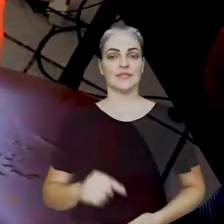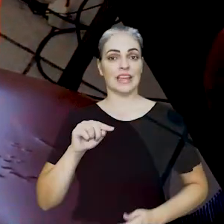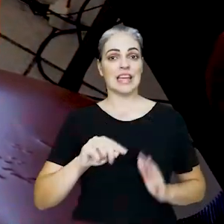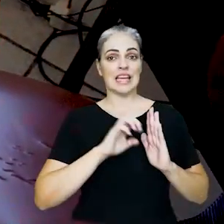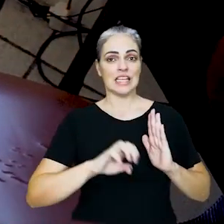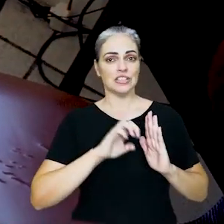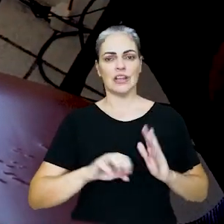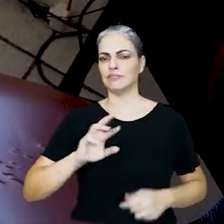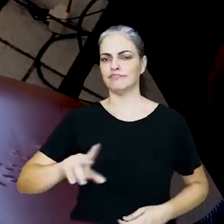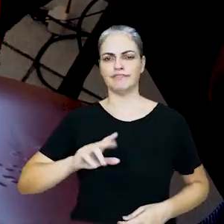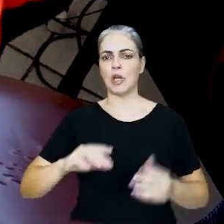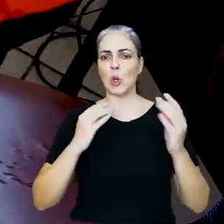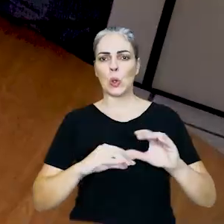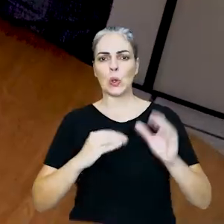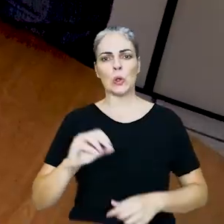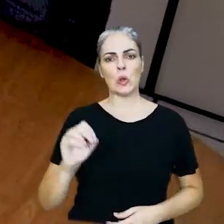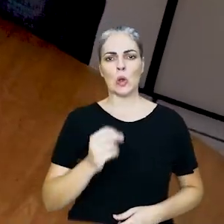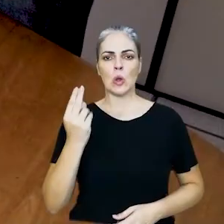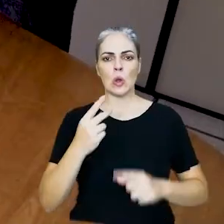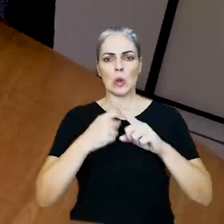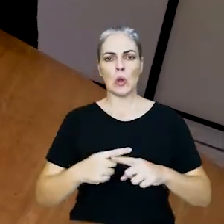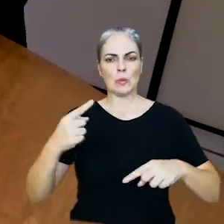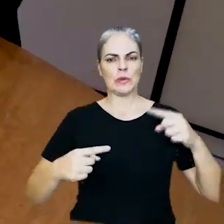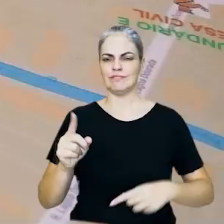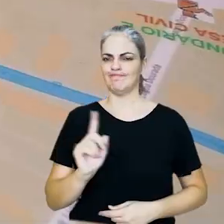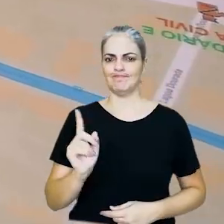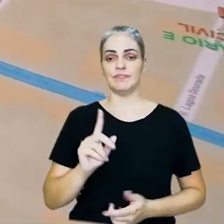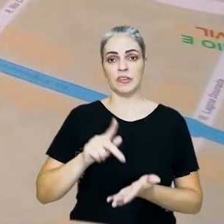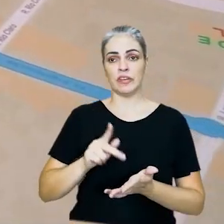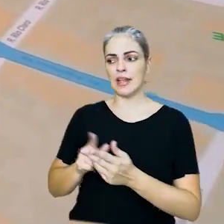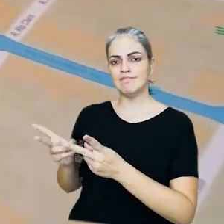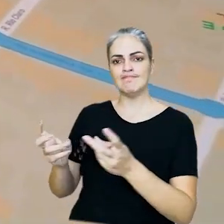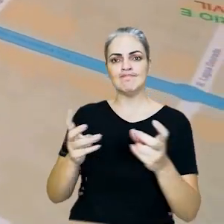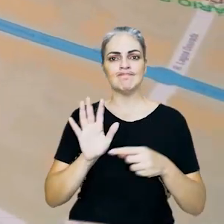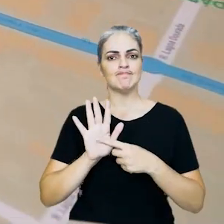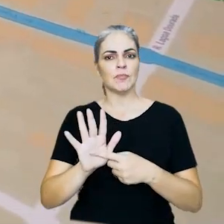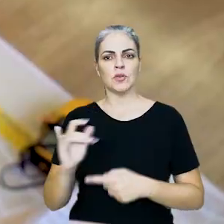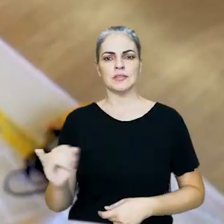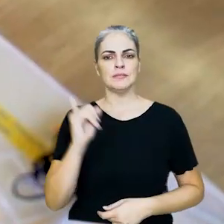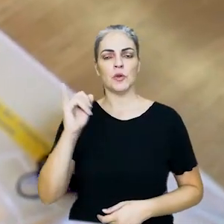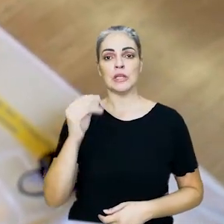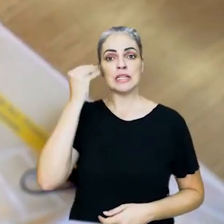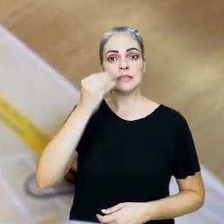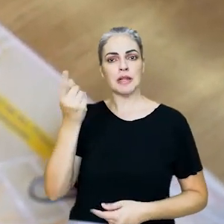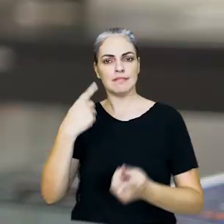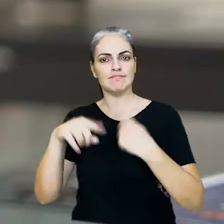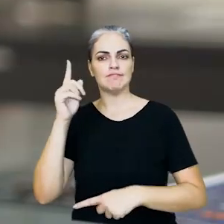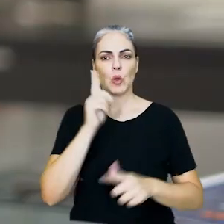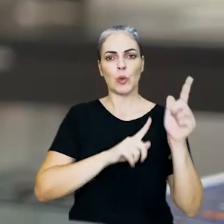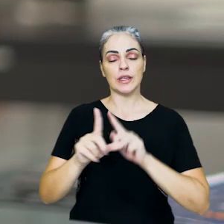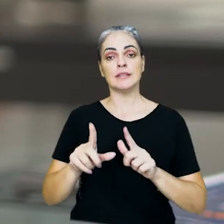Esse edital não foi um concurso ou uma competição, mas sim um exercício de reconhecimento e compartilhamento de experiências de